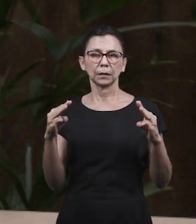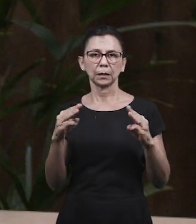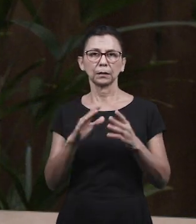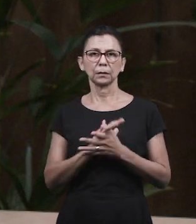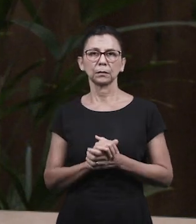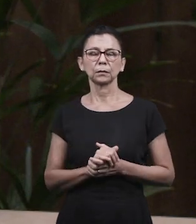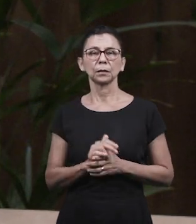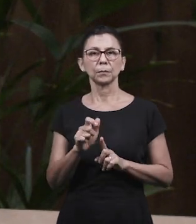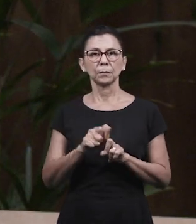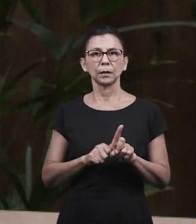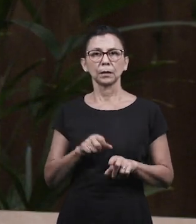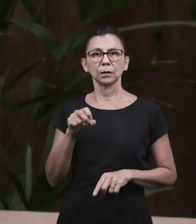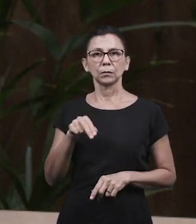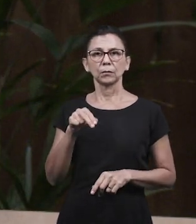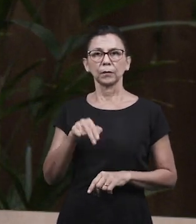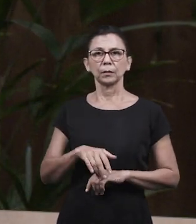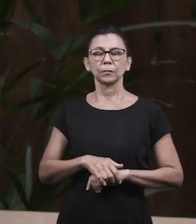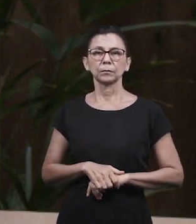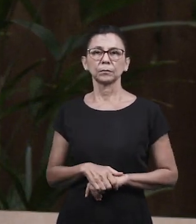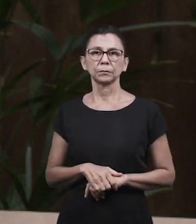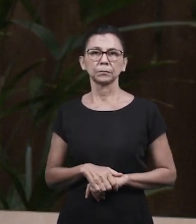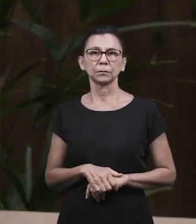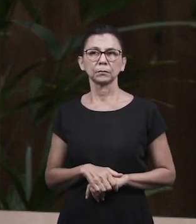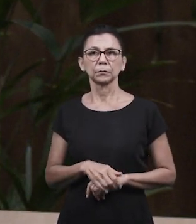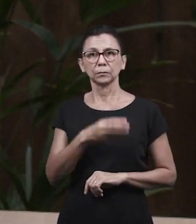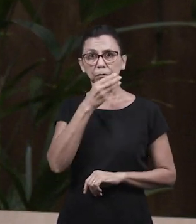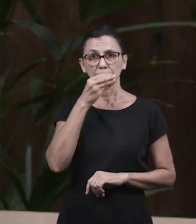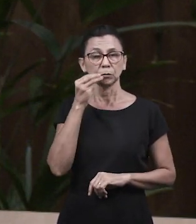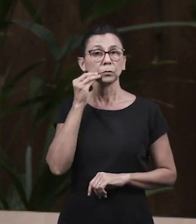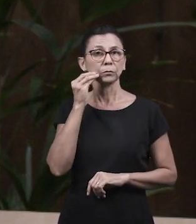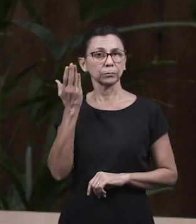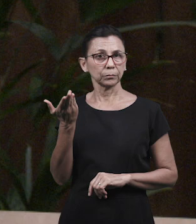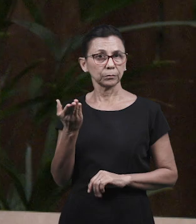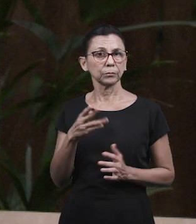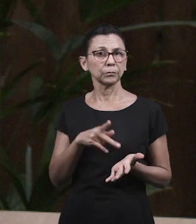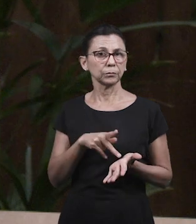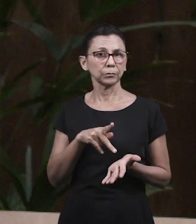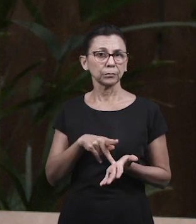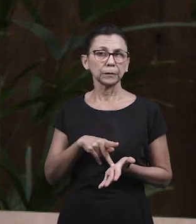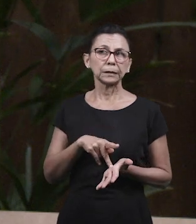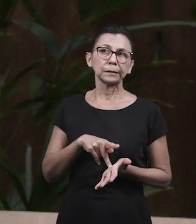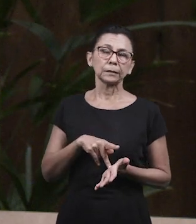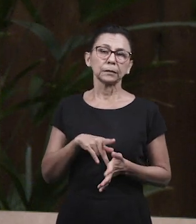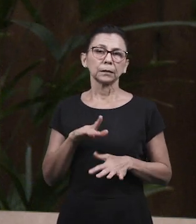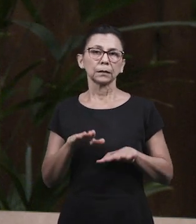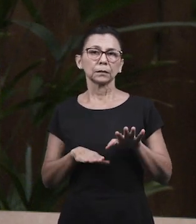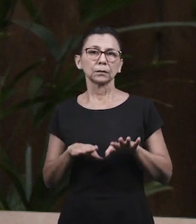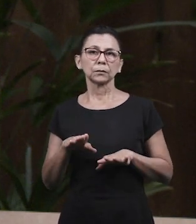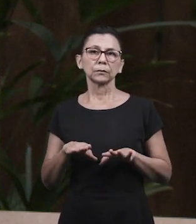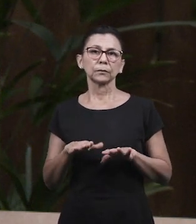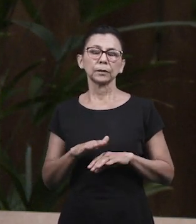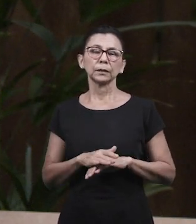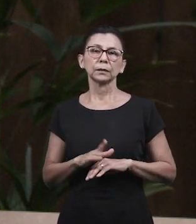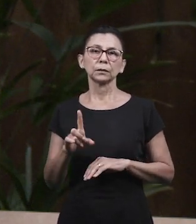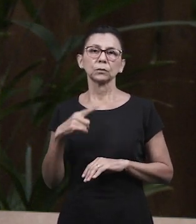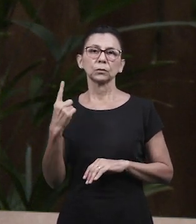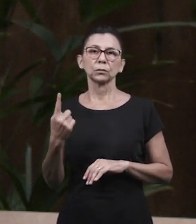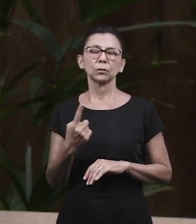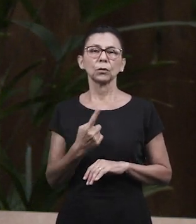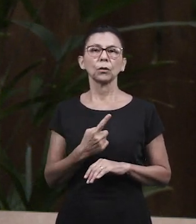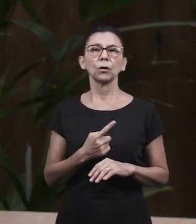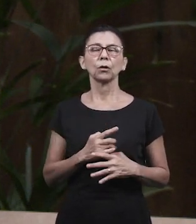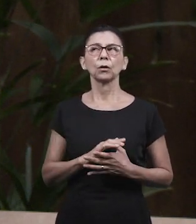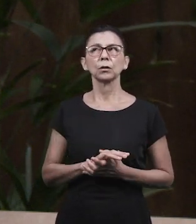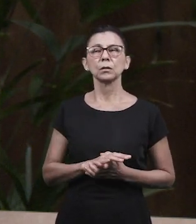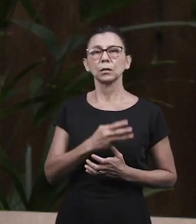novembro. Há um preparo. Qual o preparo? Há um jejum, né? Às vezes, nós temos os nossos jejuns